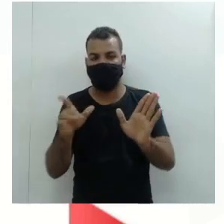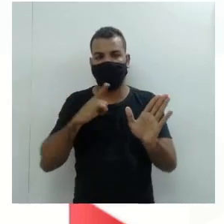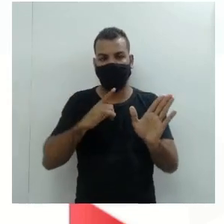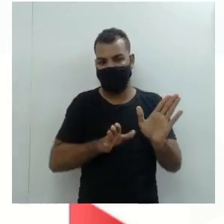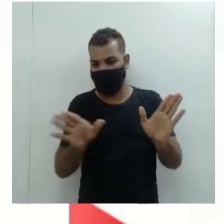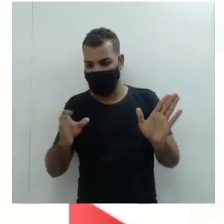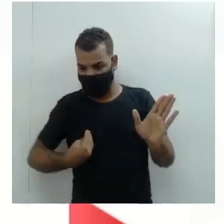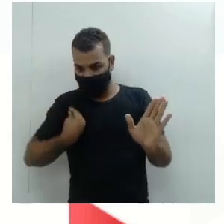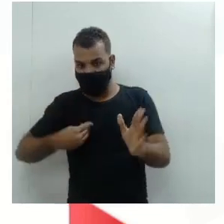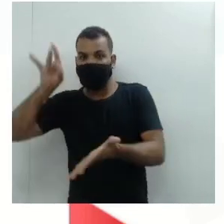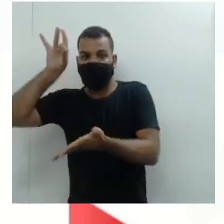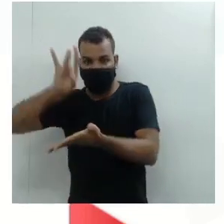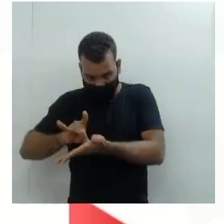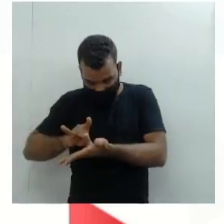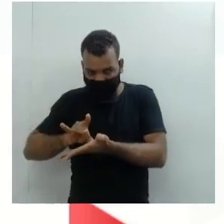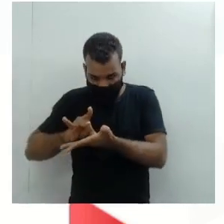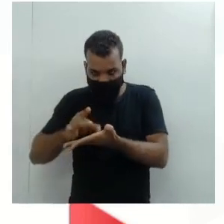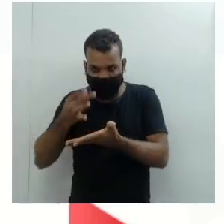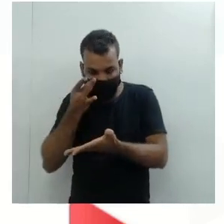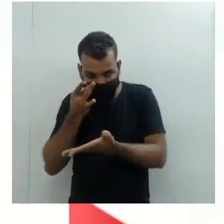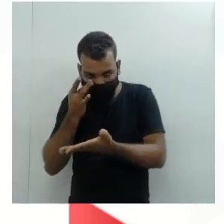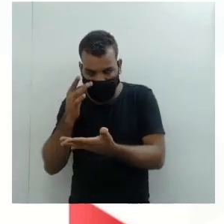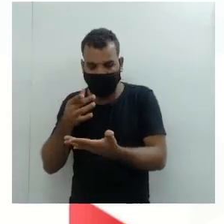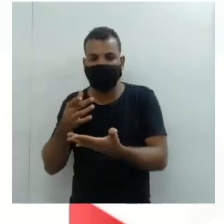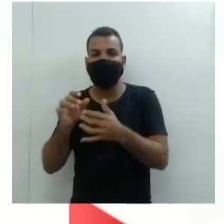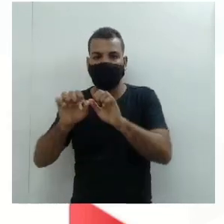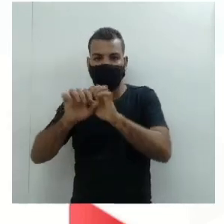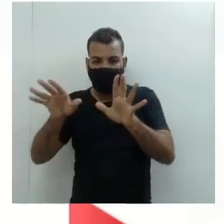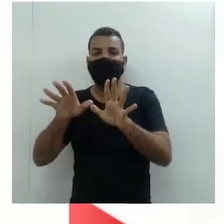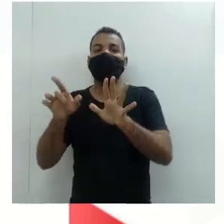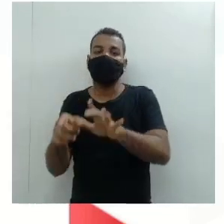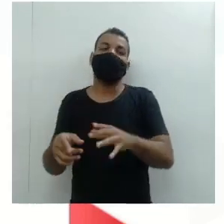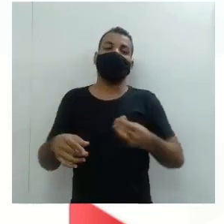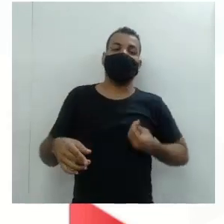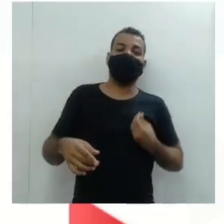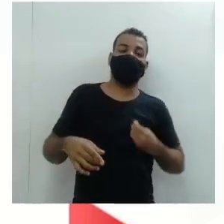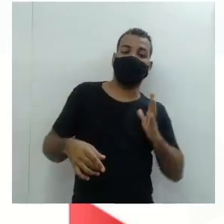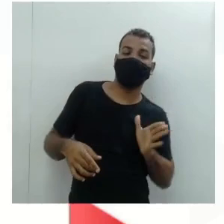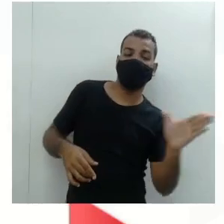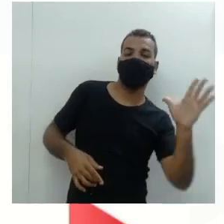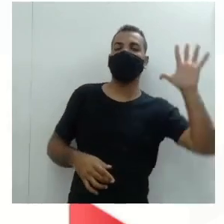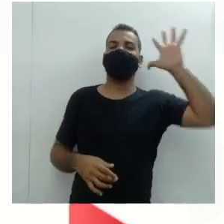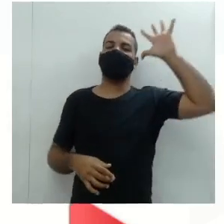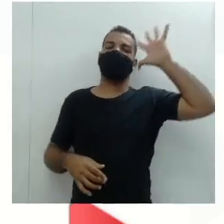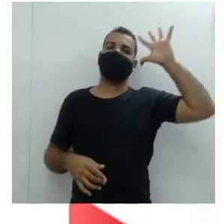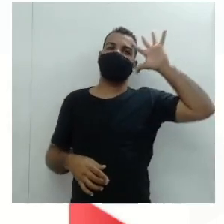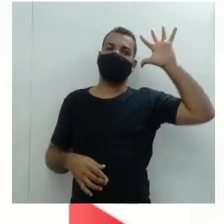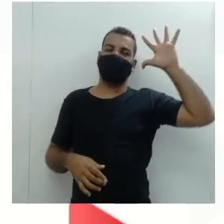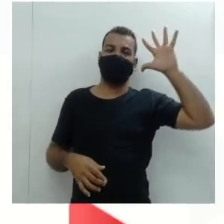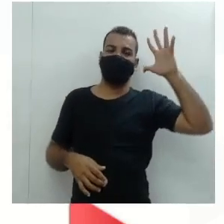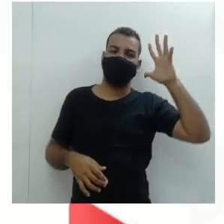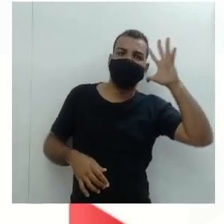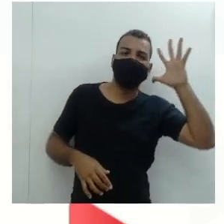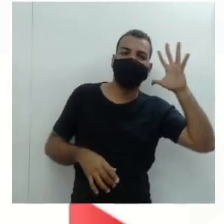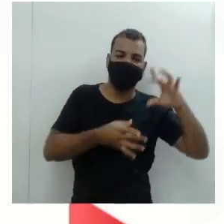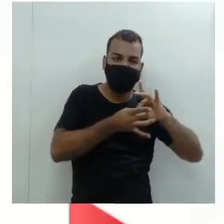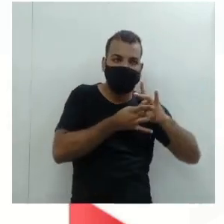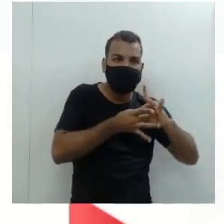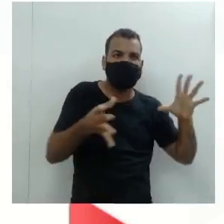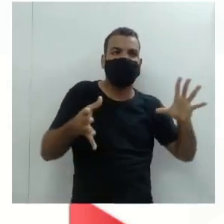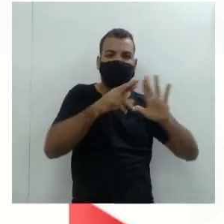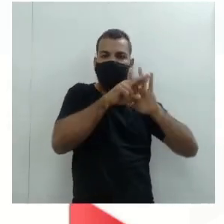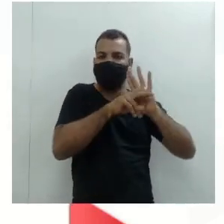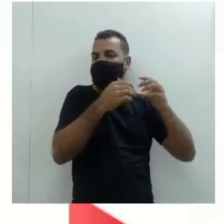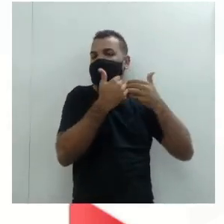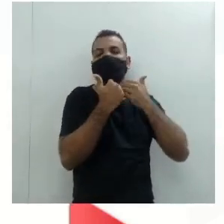vida real, concreta, objetiva, o da vida da imaginação, desregrada, libertada,